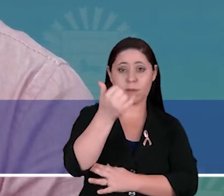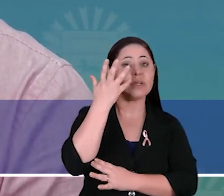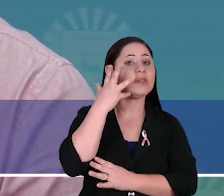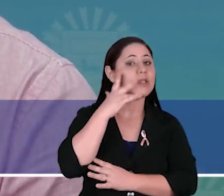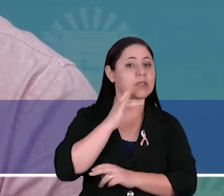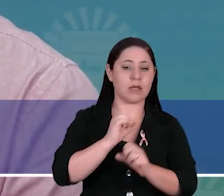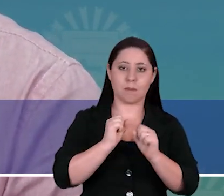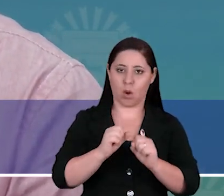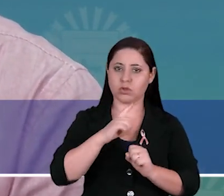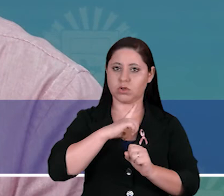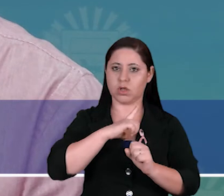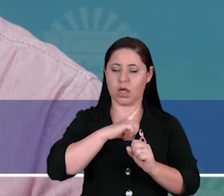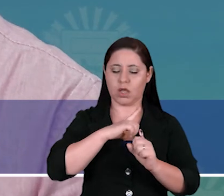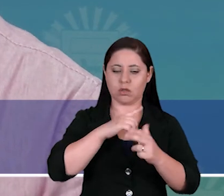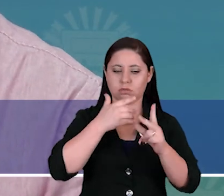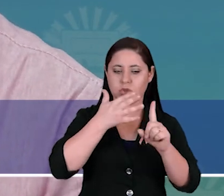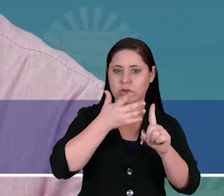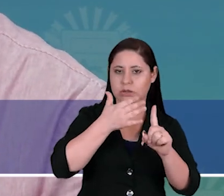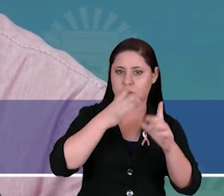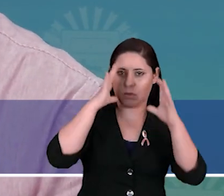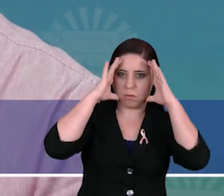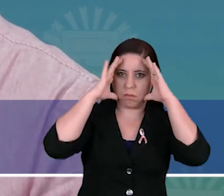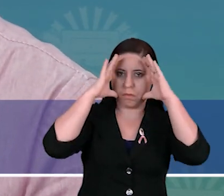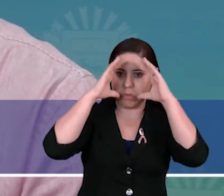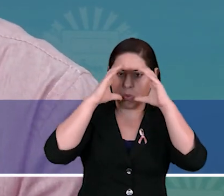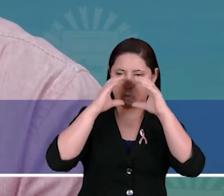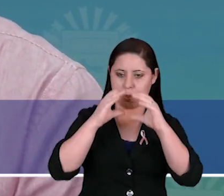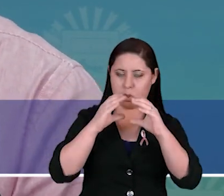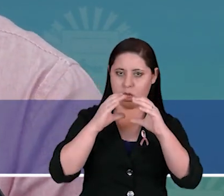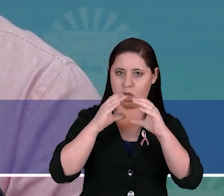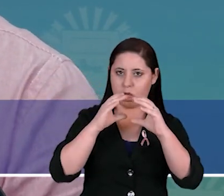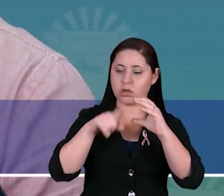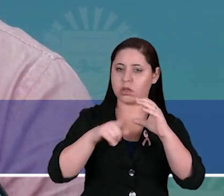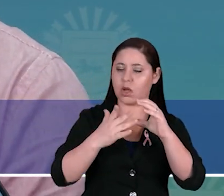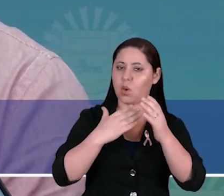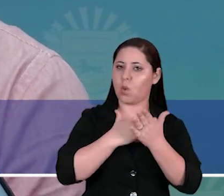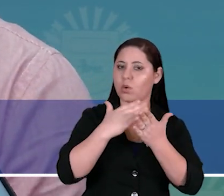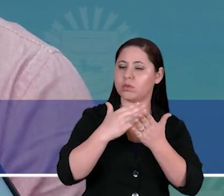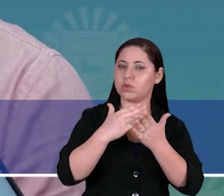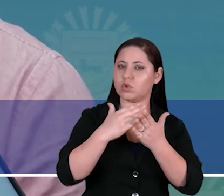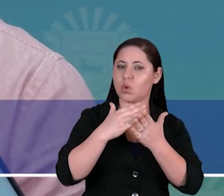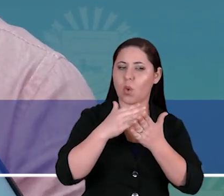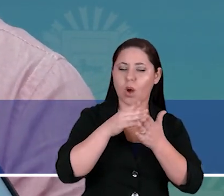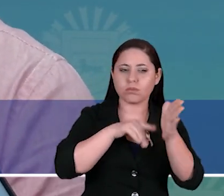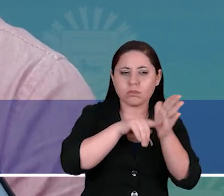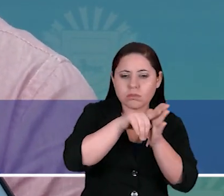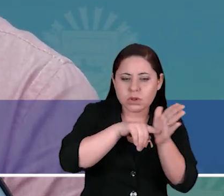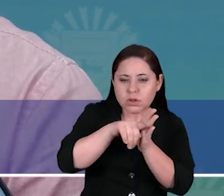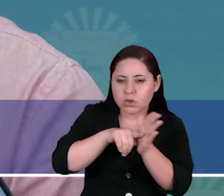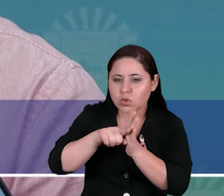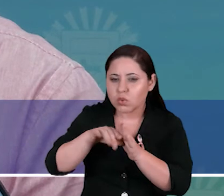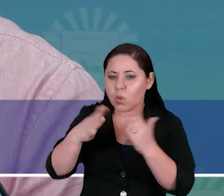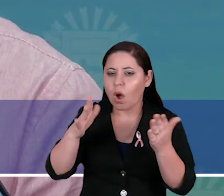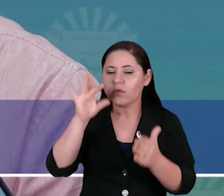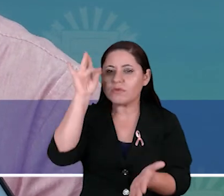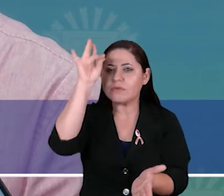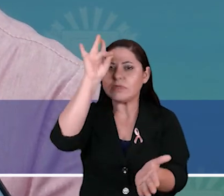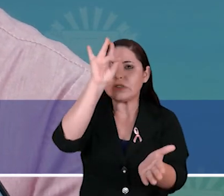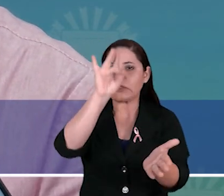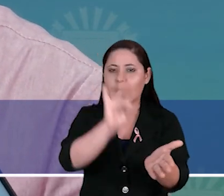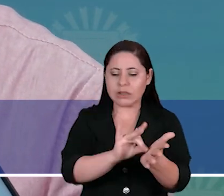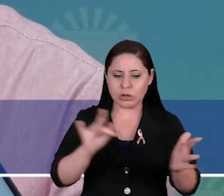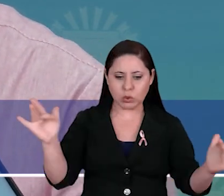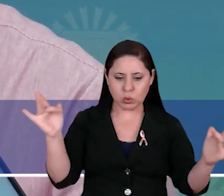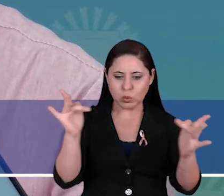com suspeita de microcefalia ou anomalias congênitas causadas pelo Zika. E aí nós começamos o rastreio para saber quais eram